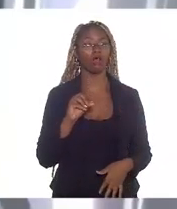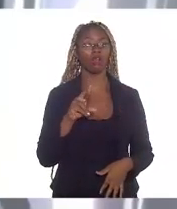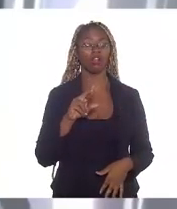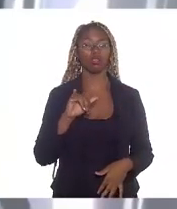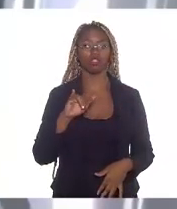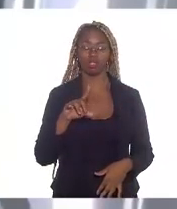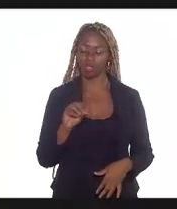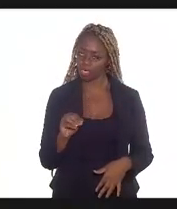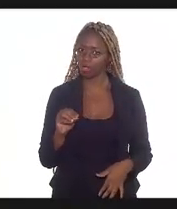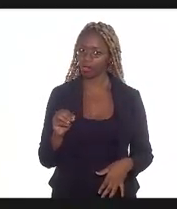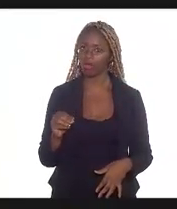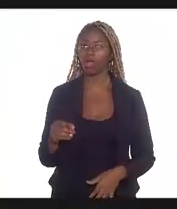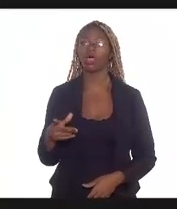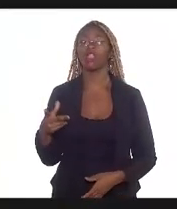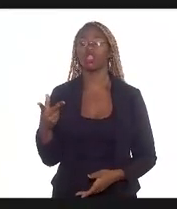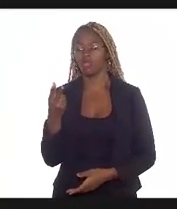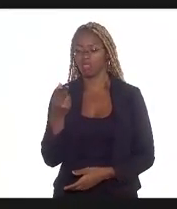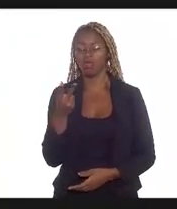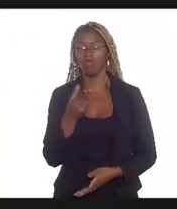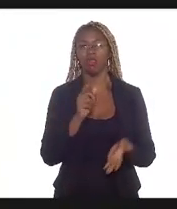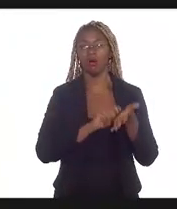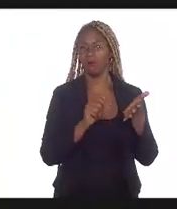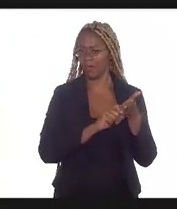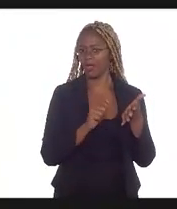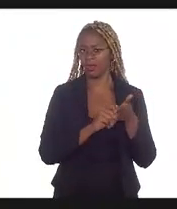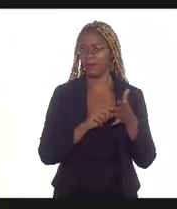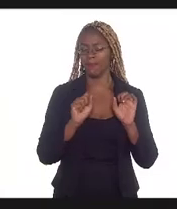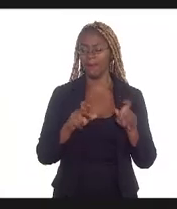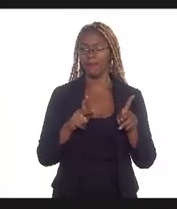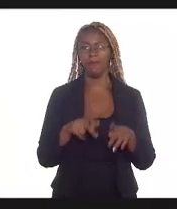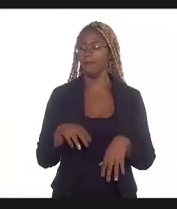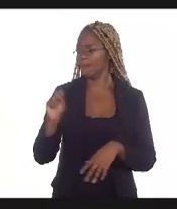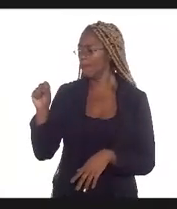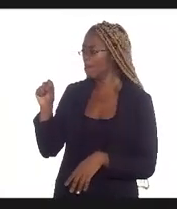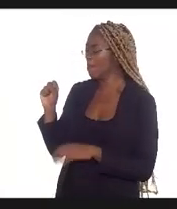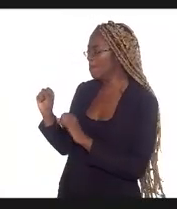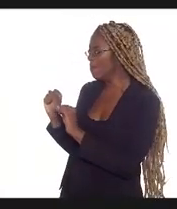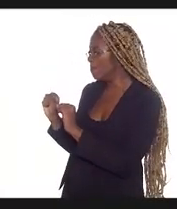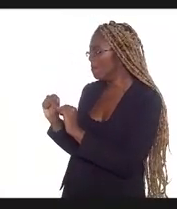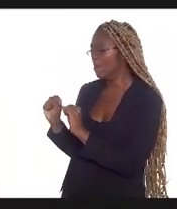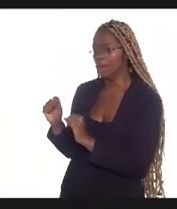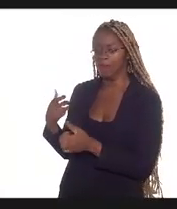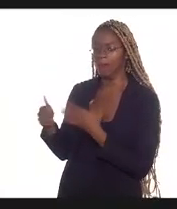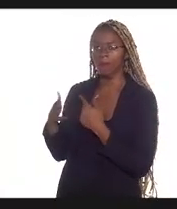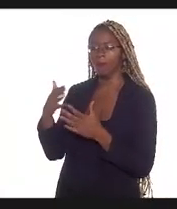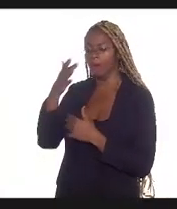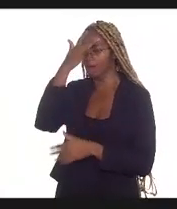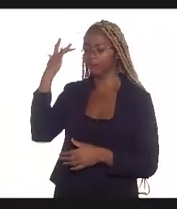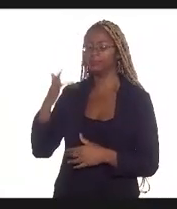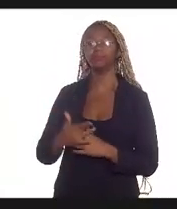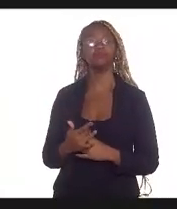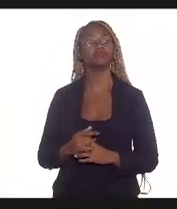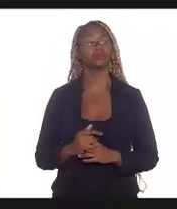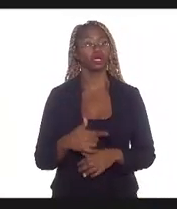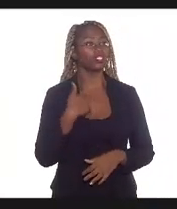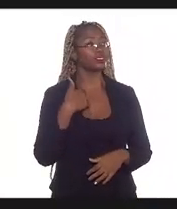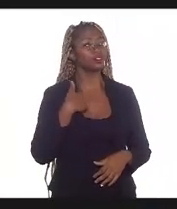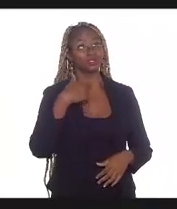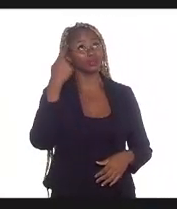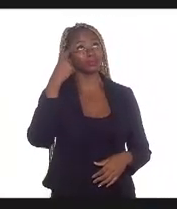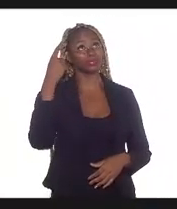que sim. Para quem quiser. Problema. E sugerir que o Cumpra-se e a CCJ assinam o deputado Rodrigo Amorim na cabeça e